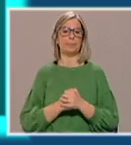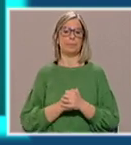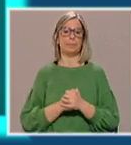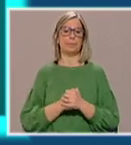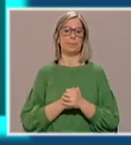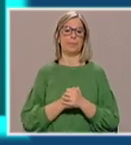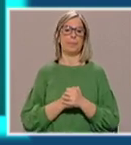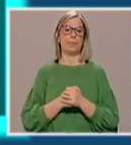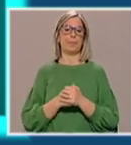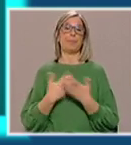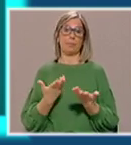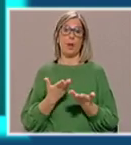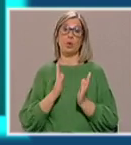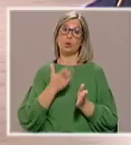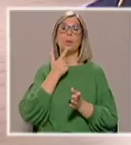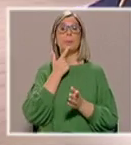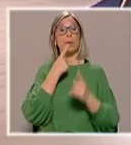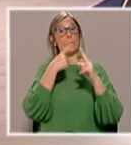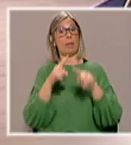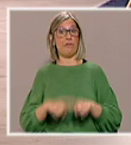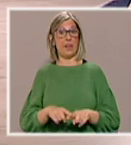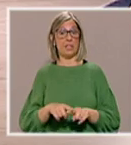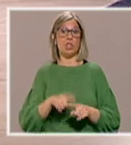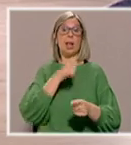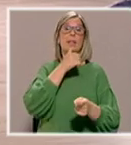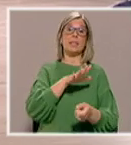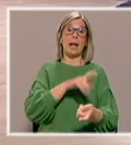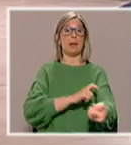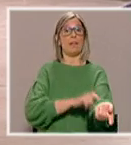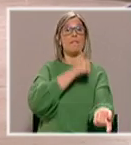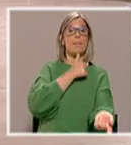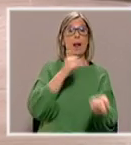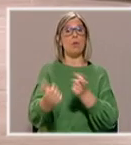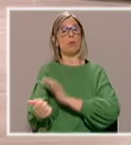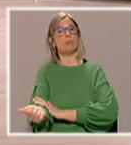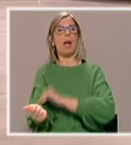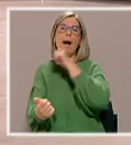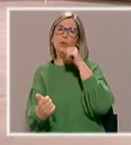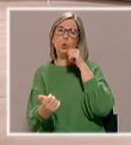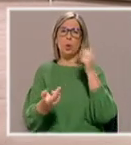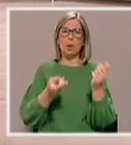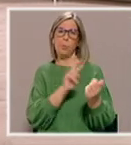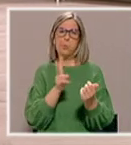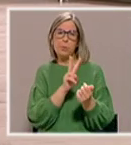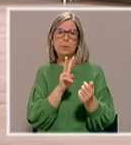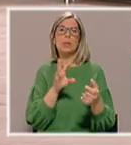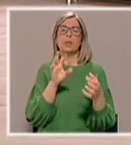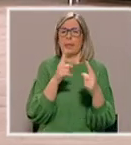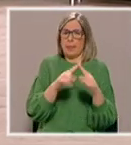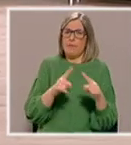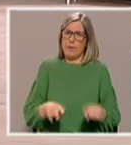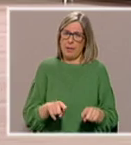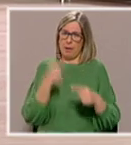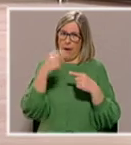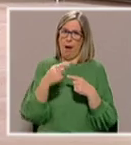Viram então que há diferenças entre sangue venoso e sangue arterial. O sangue venoso e o sangue arterial não são a mesma coisa. Está aqui algumas